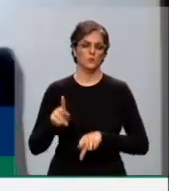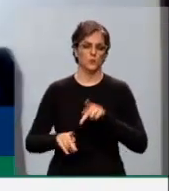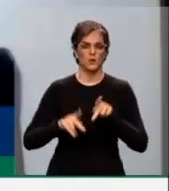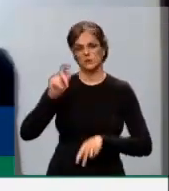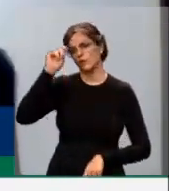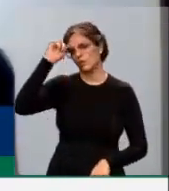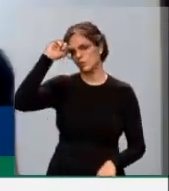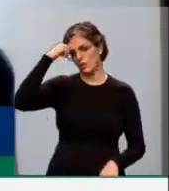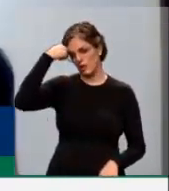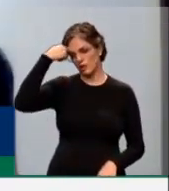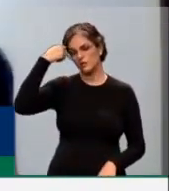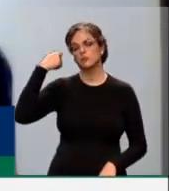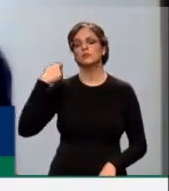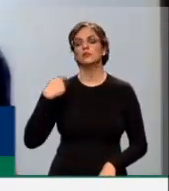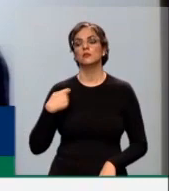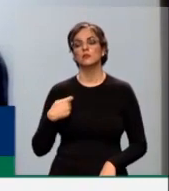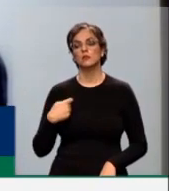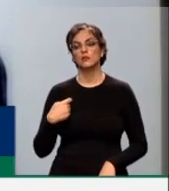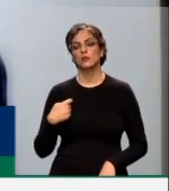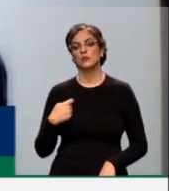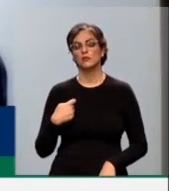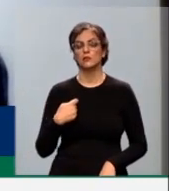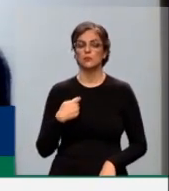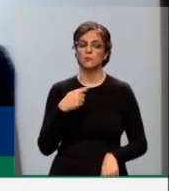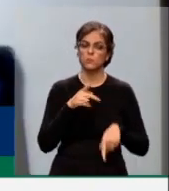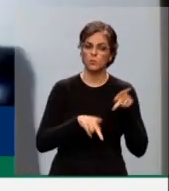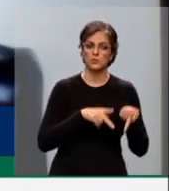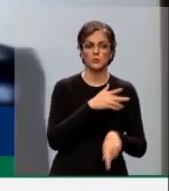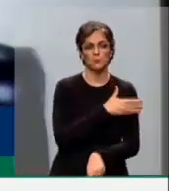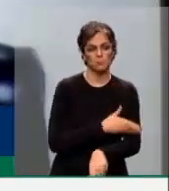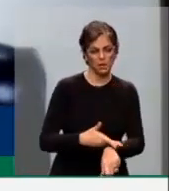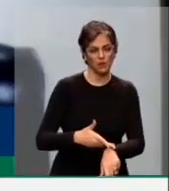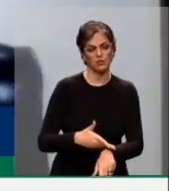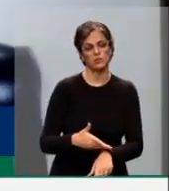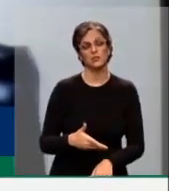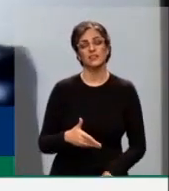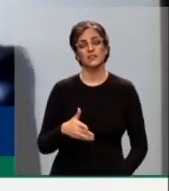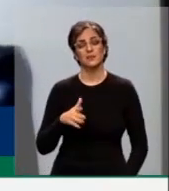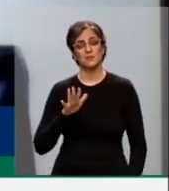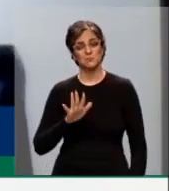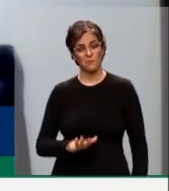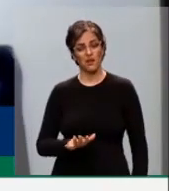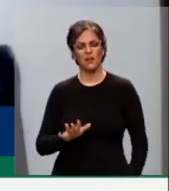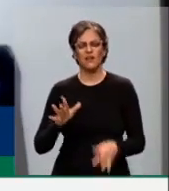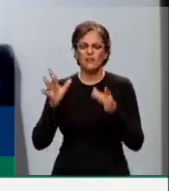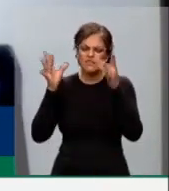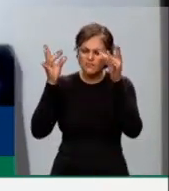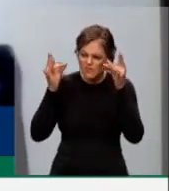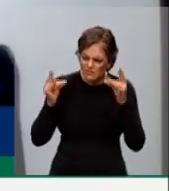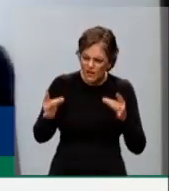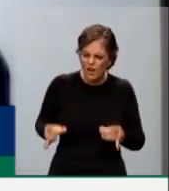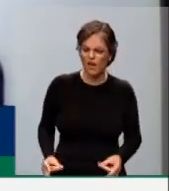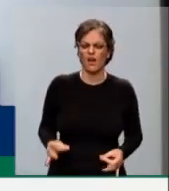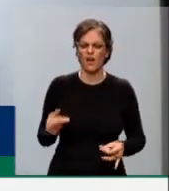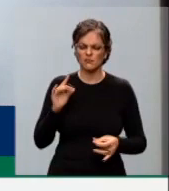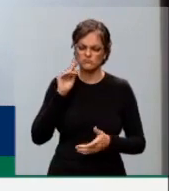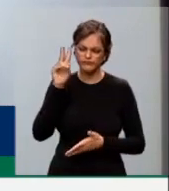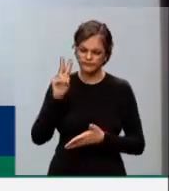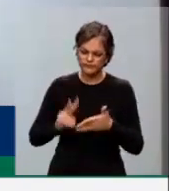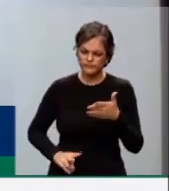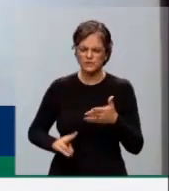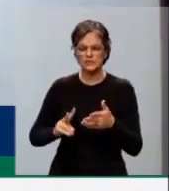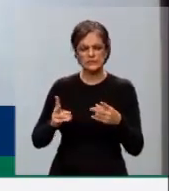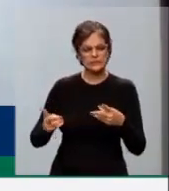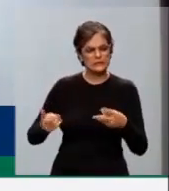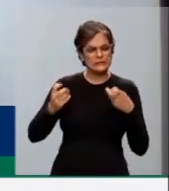negra e com relação à população branca, só que se a gente for observar o detalhamento daquele boletim, o que